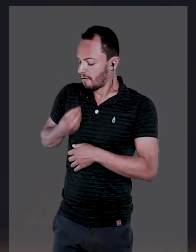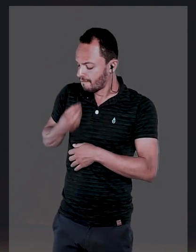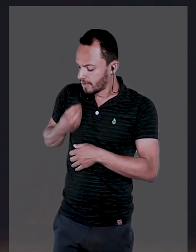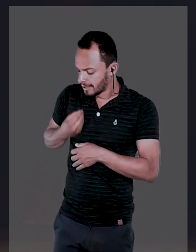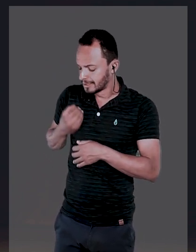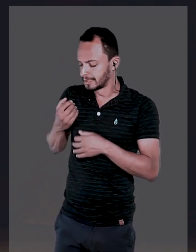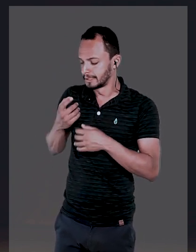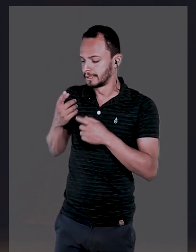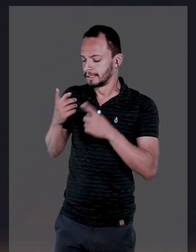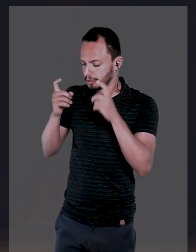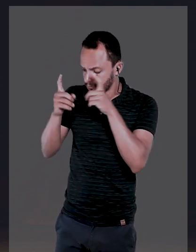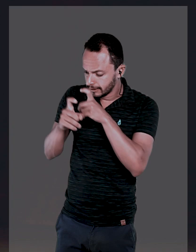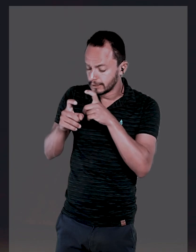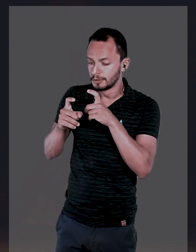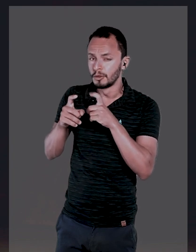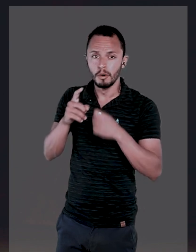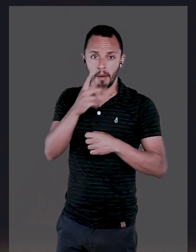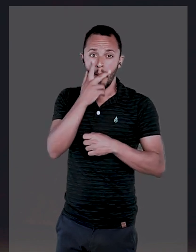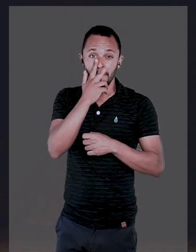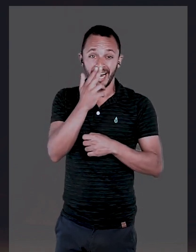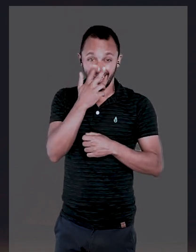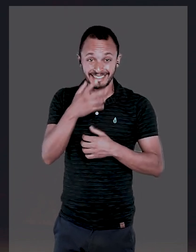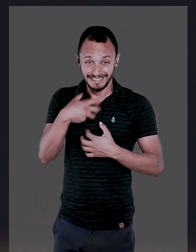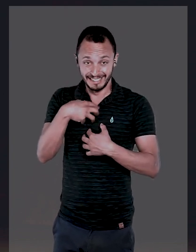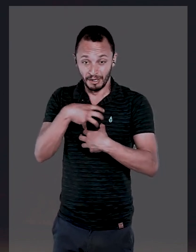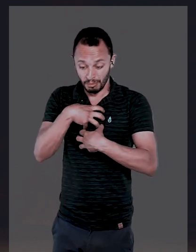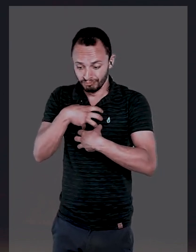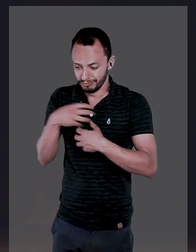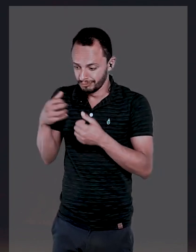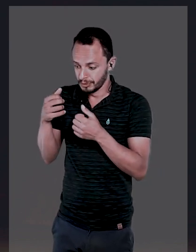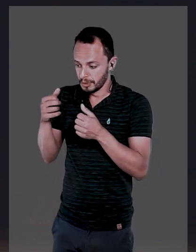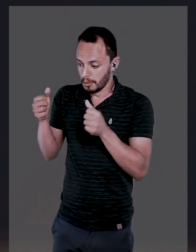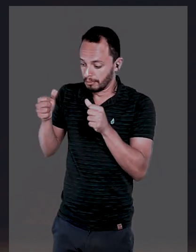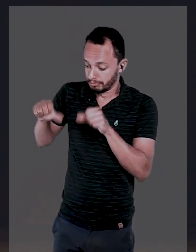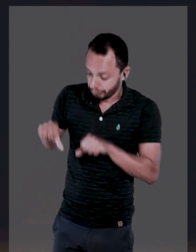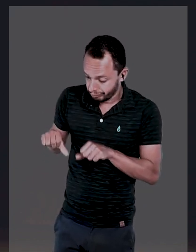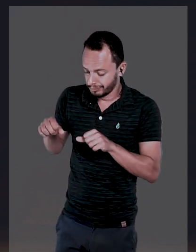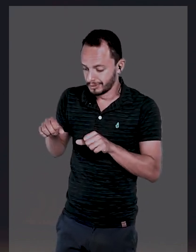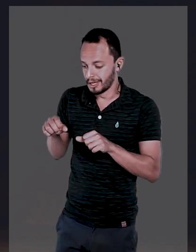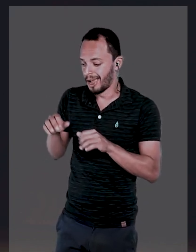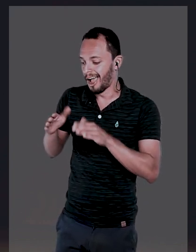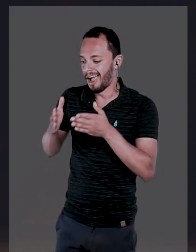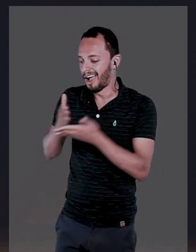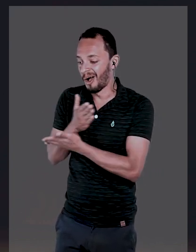esforço enorme para piorar a minha vida e